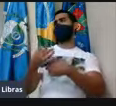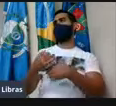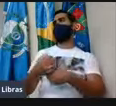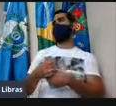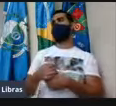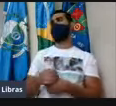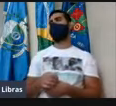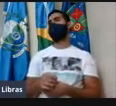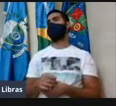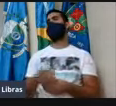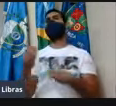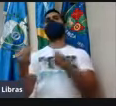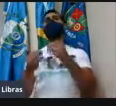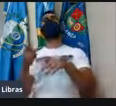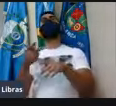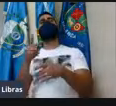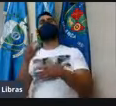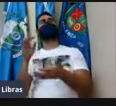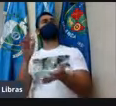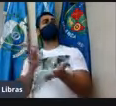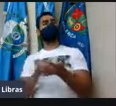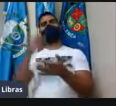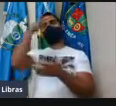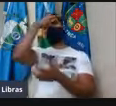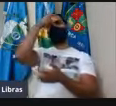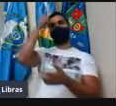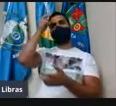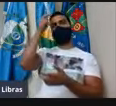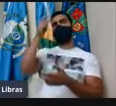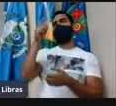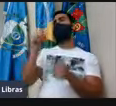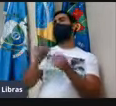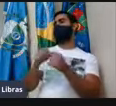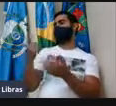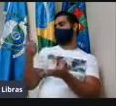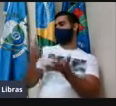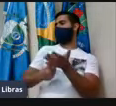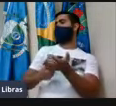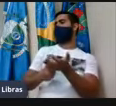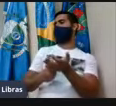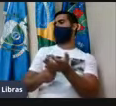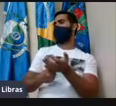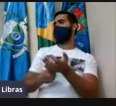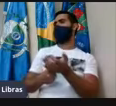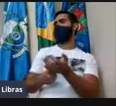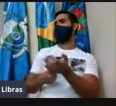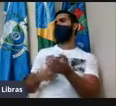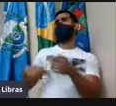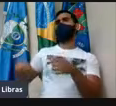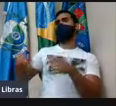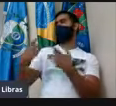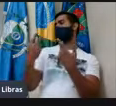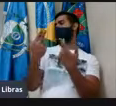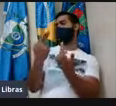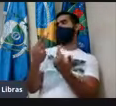vamos dizer realmente que o prefeito municipal está cumprindo com o dever dele, como todos os nobres colegas